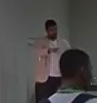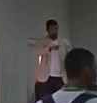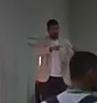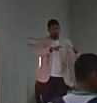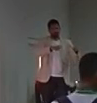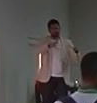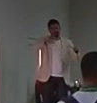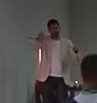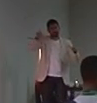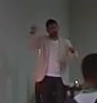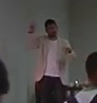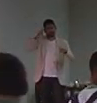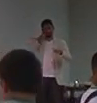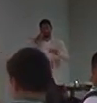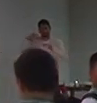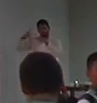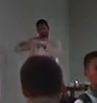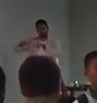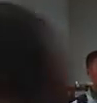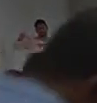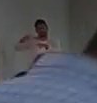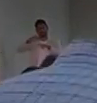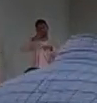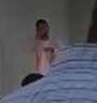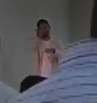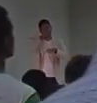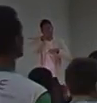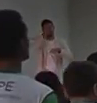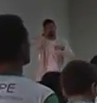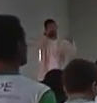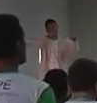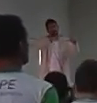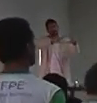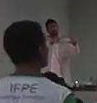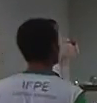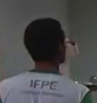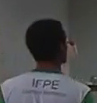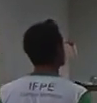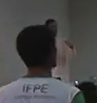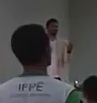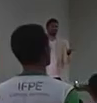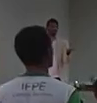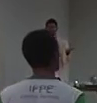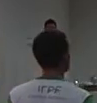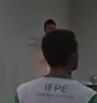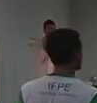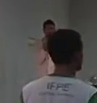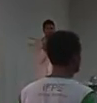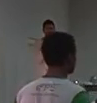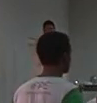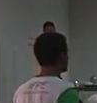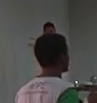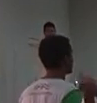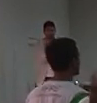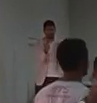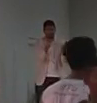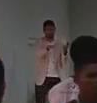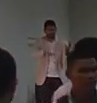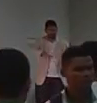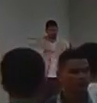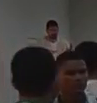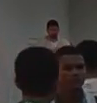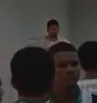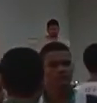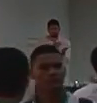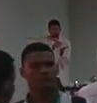Barreiros, é diferente de Vitória, é diferente de Belo Jardim. Então, não podemos estabelecer uma linha única como o senhor